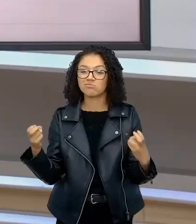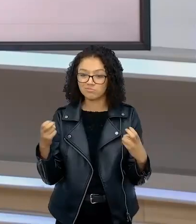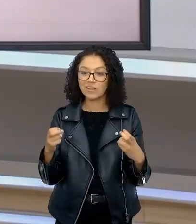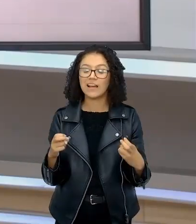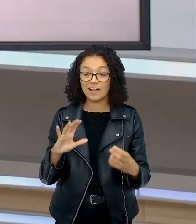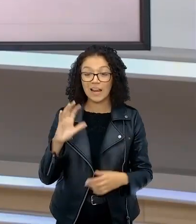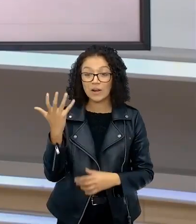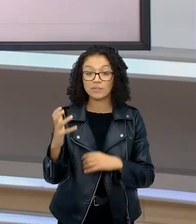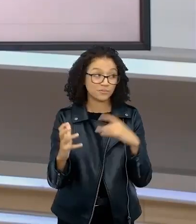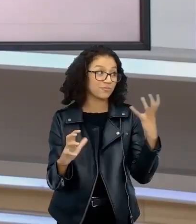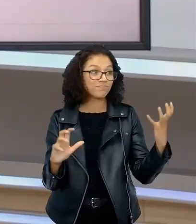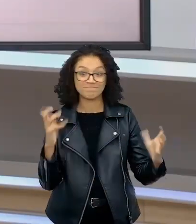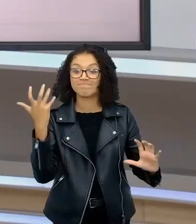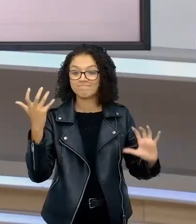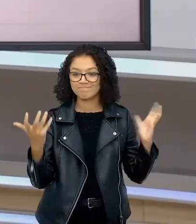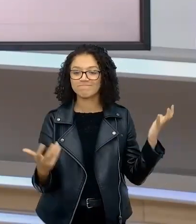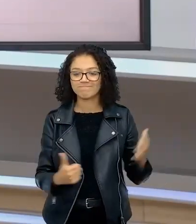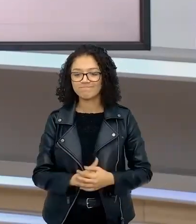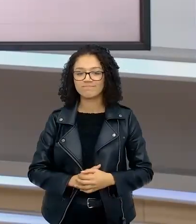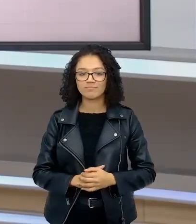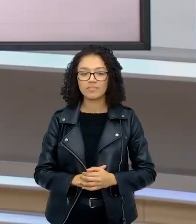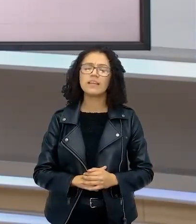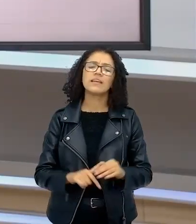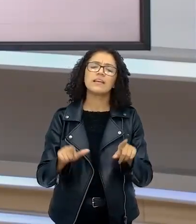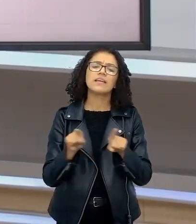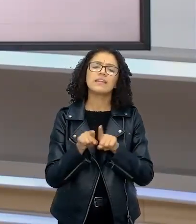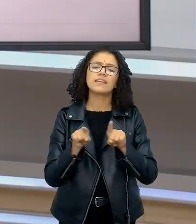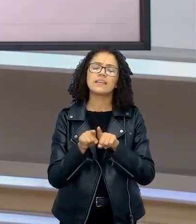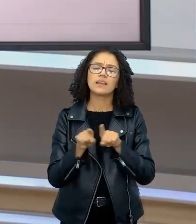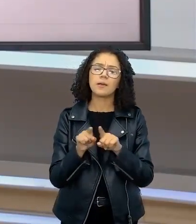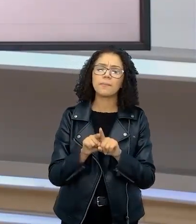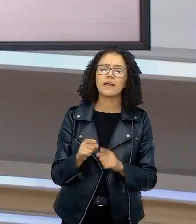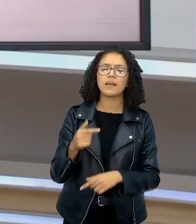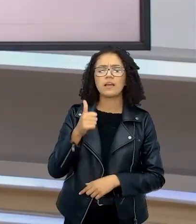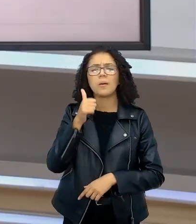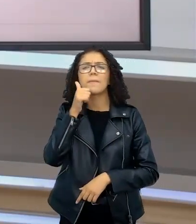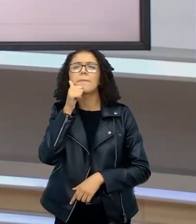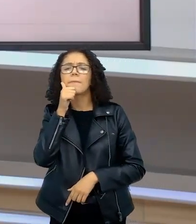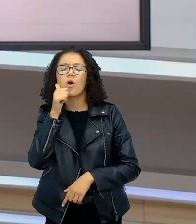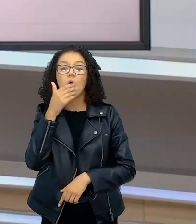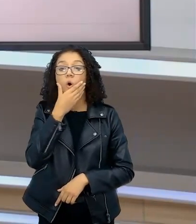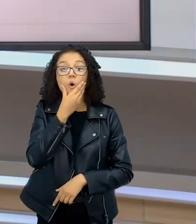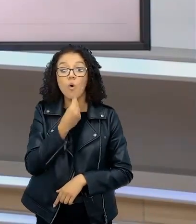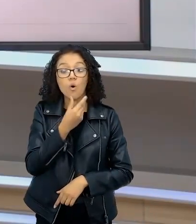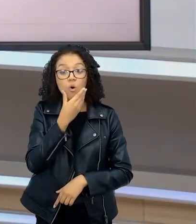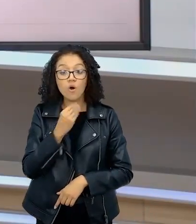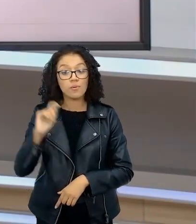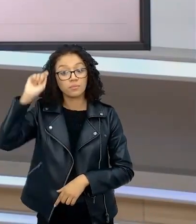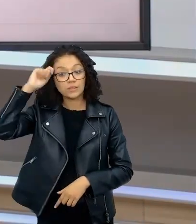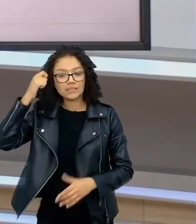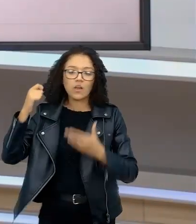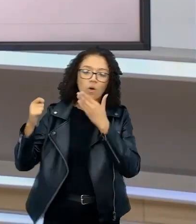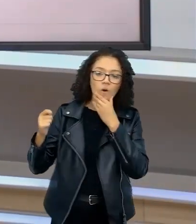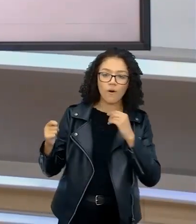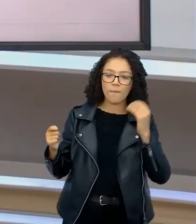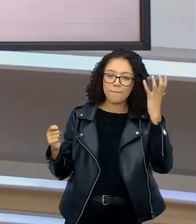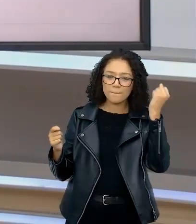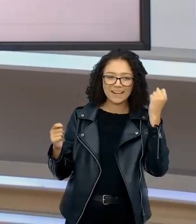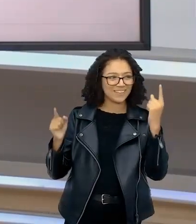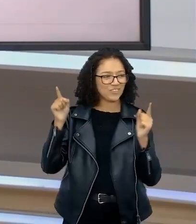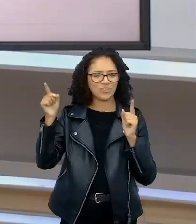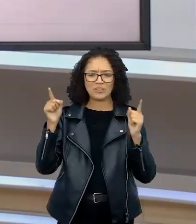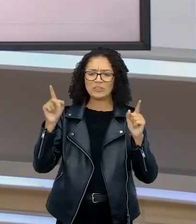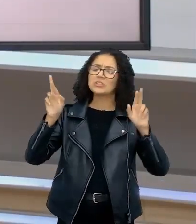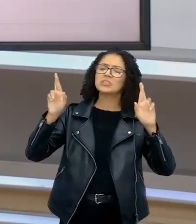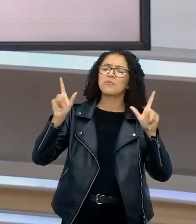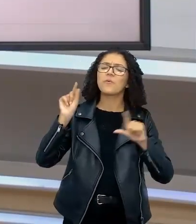e dos homens. E eu trouxe essa diferenciação entre os homens negros e os homens brancos, porque essa ideia do homem como